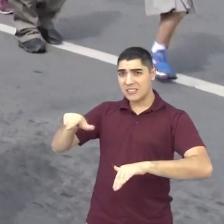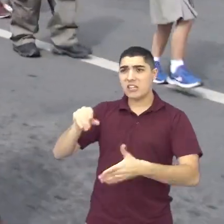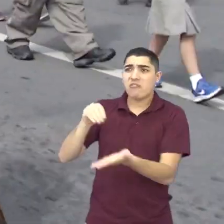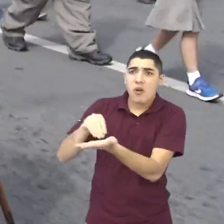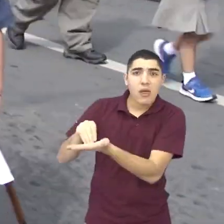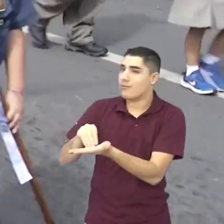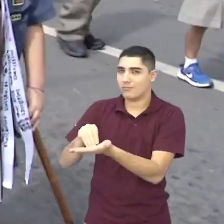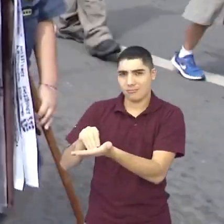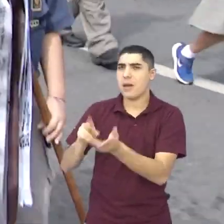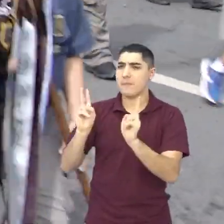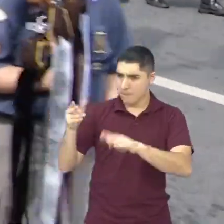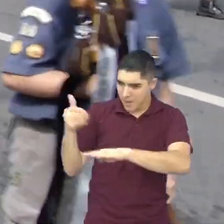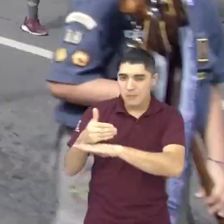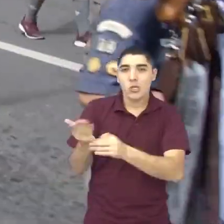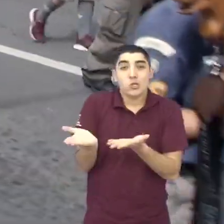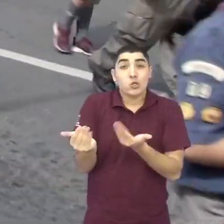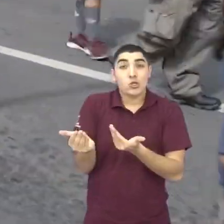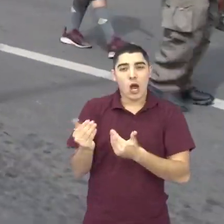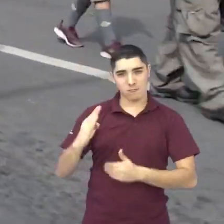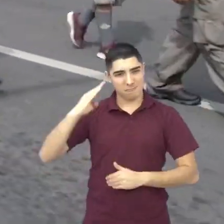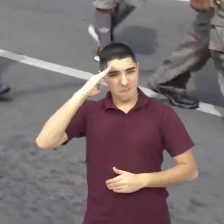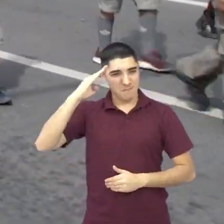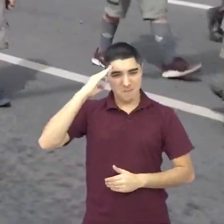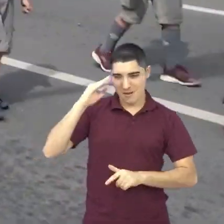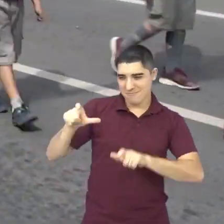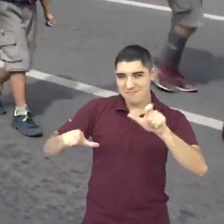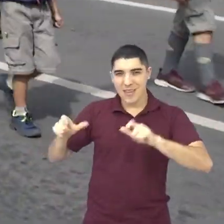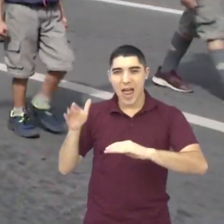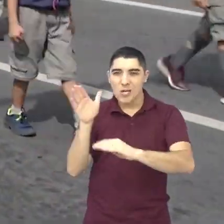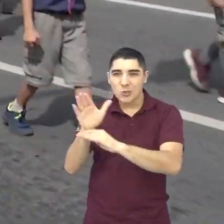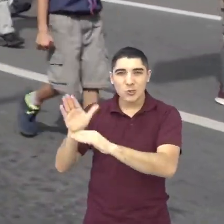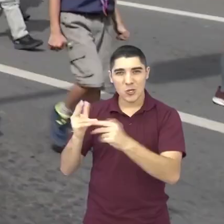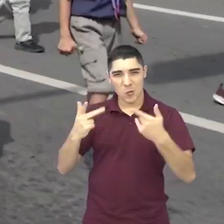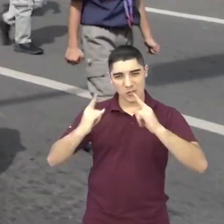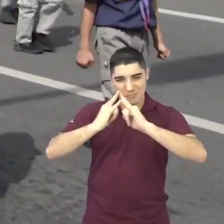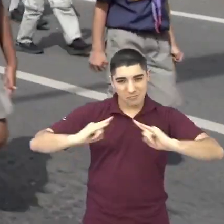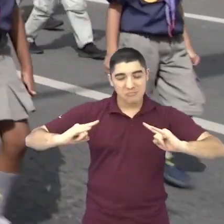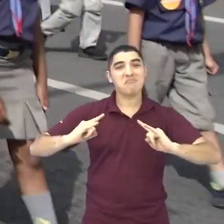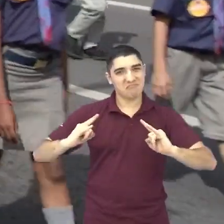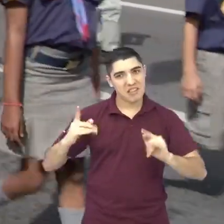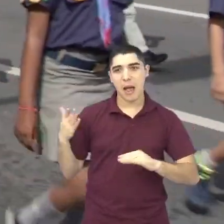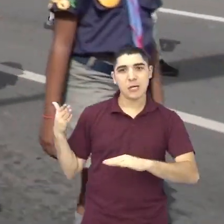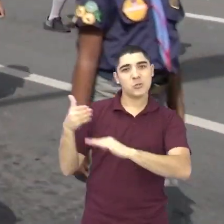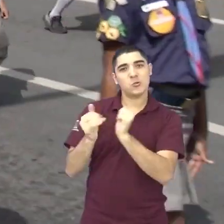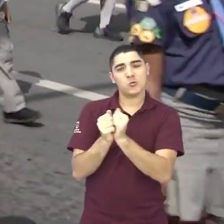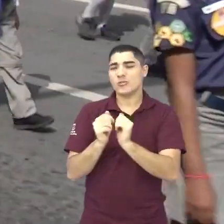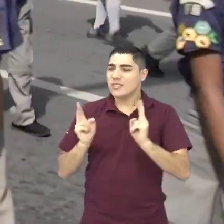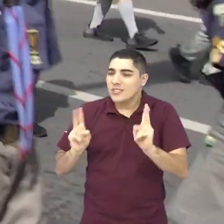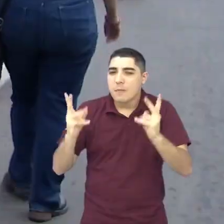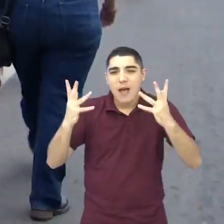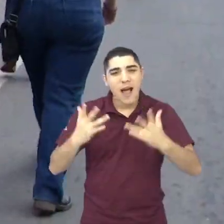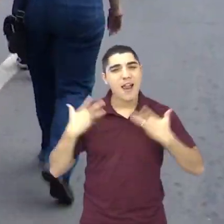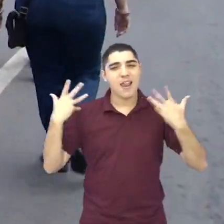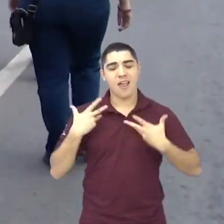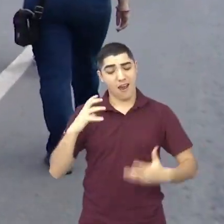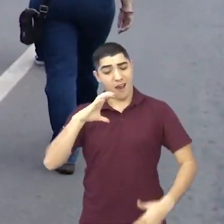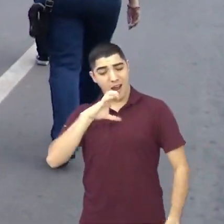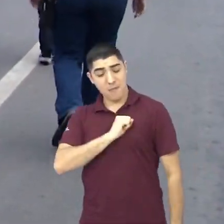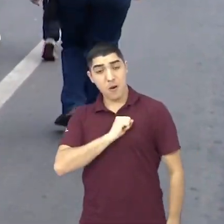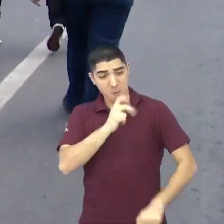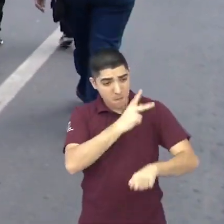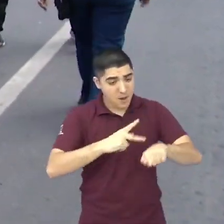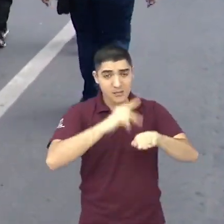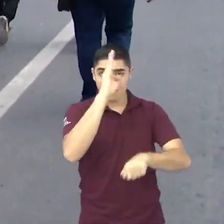E claro, as crianças não poderiam faltar. Jovens escoteiros também alegraram quem acompanhou o desfile. Um dia de